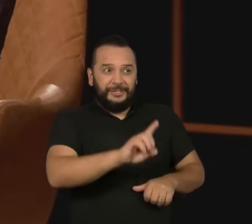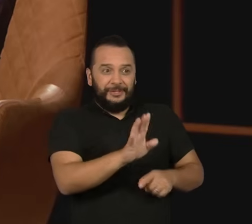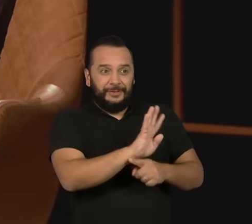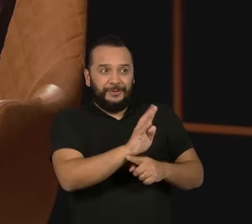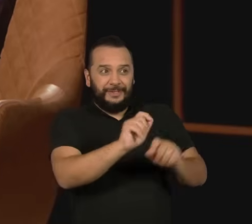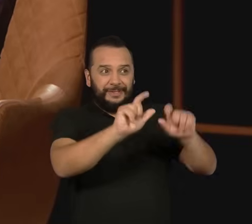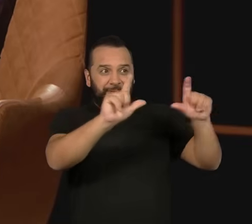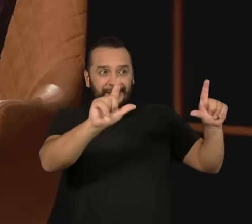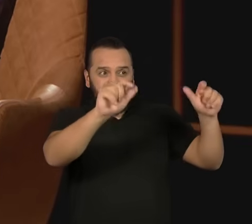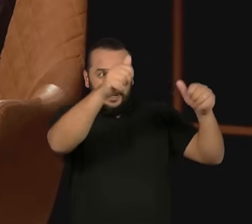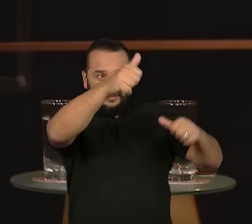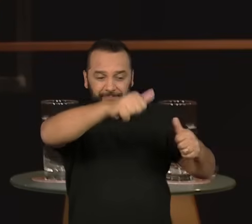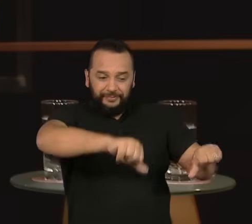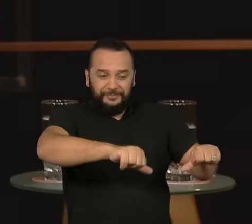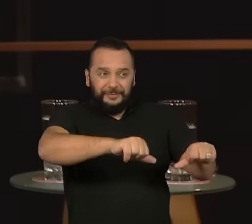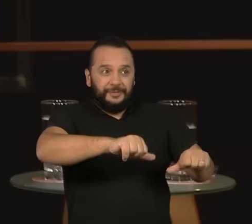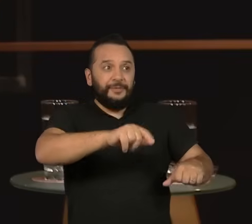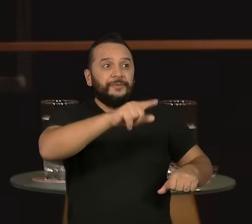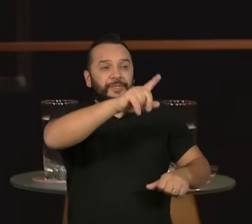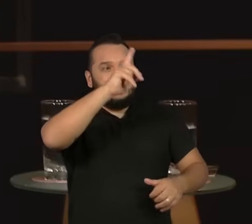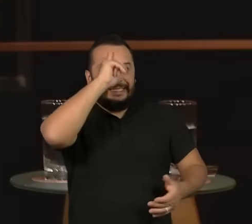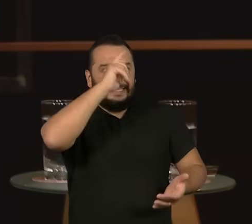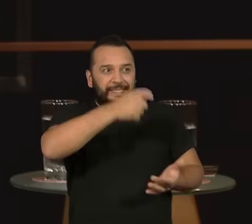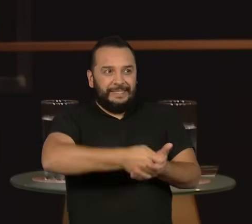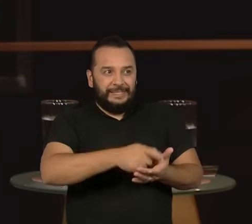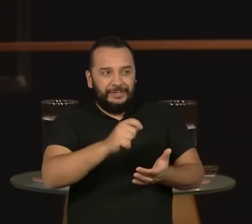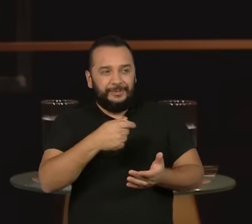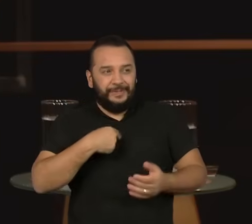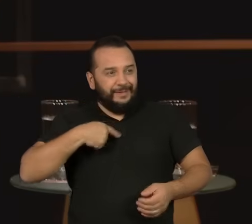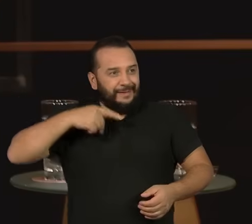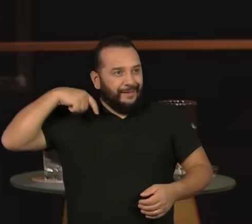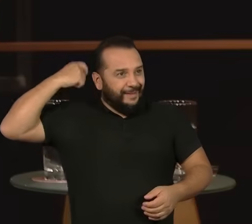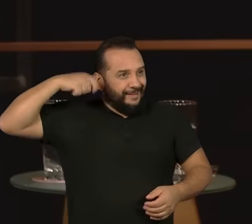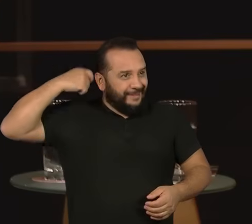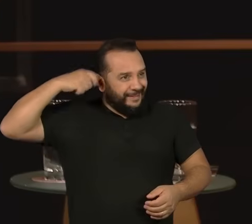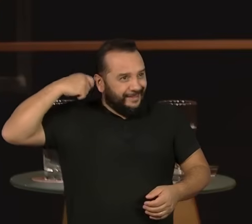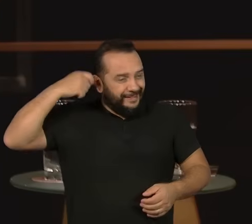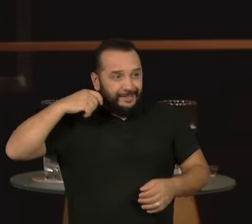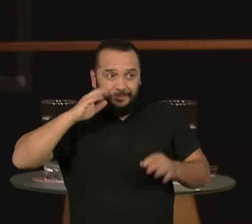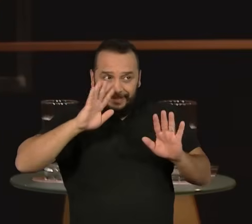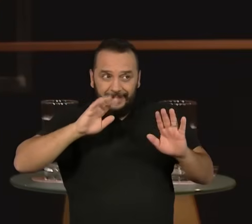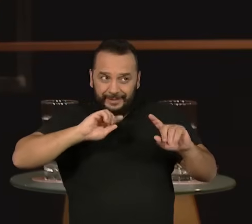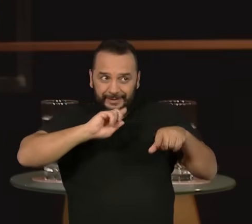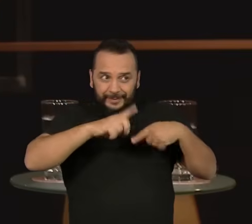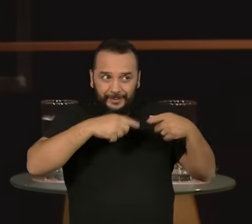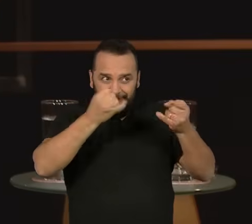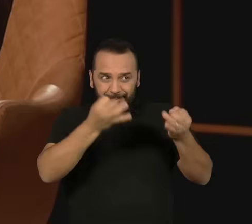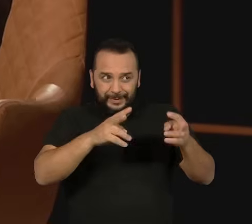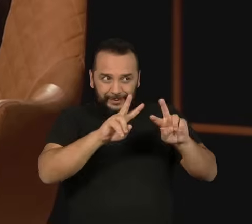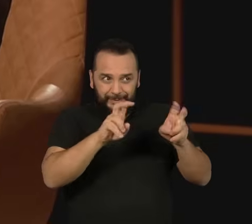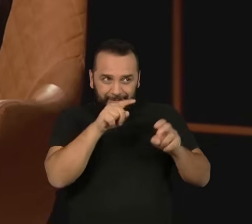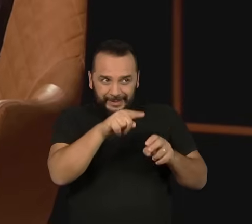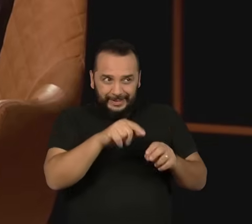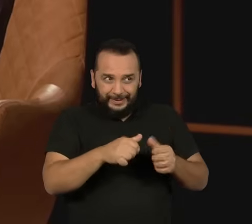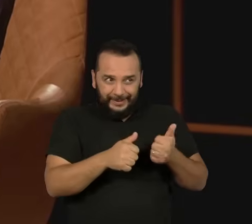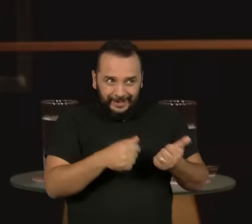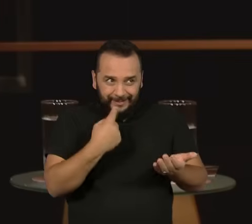para trás, né? Quando você decidiu investir na carreira de atriz mesmo. Mas vamos falar disso no próximo bloco?